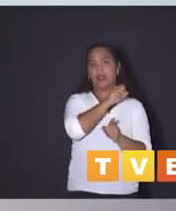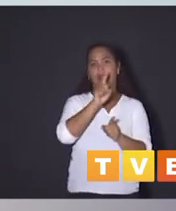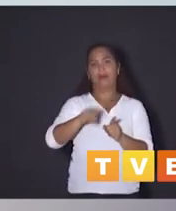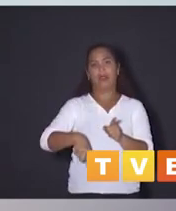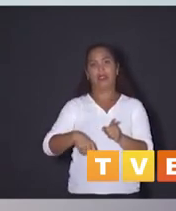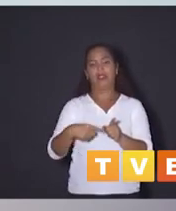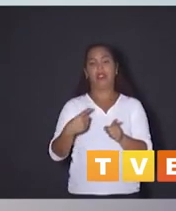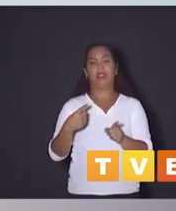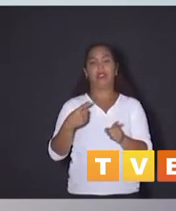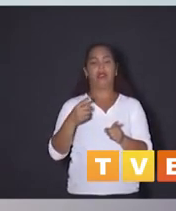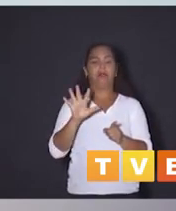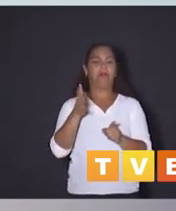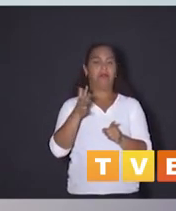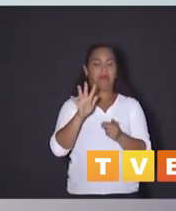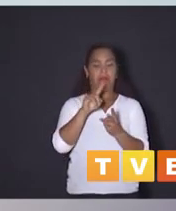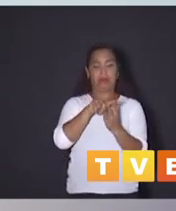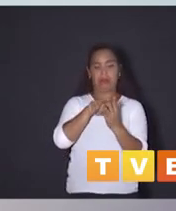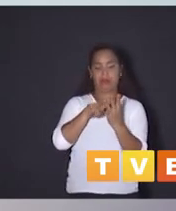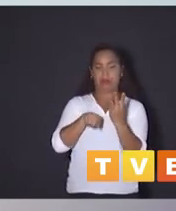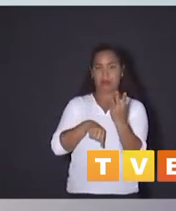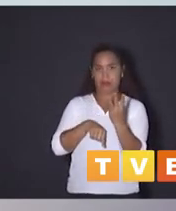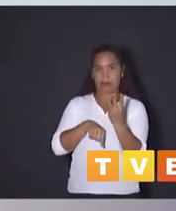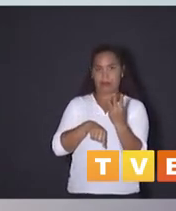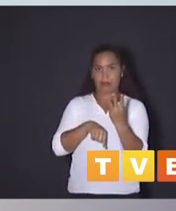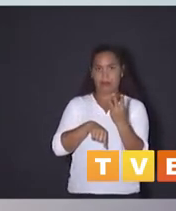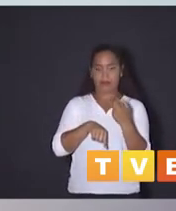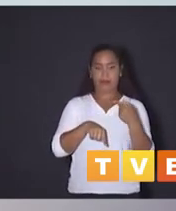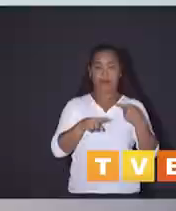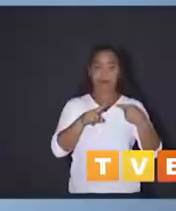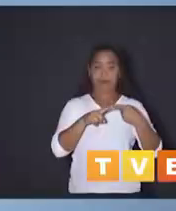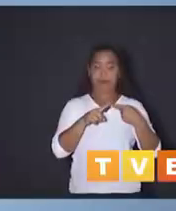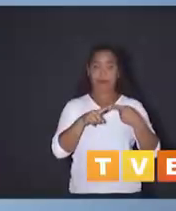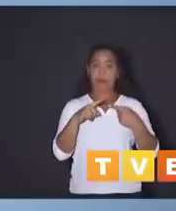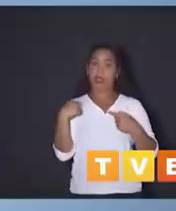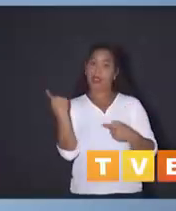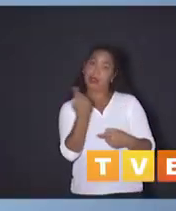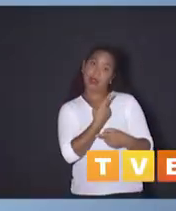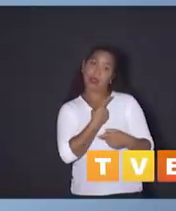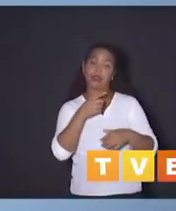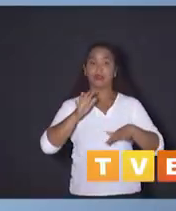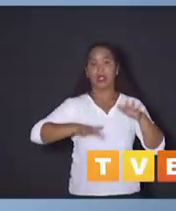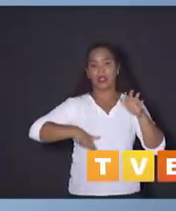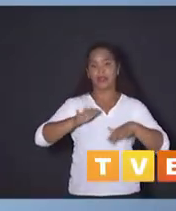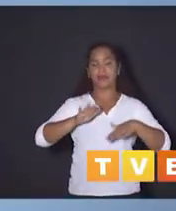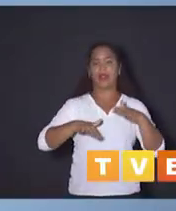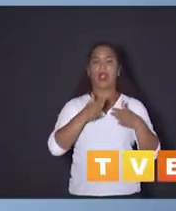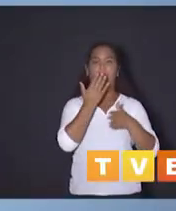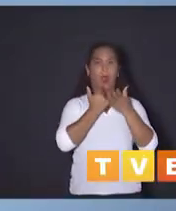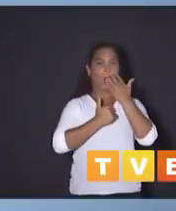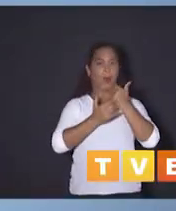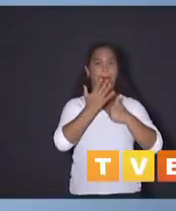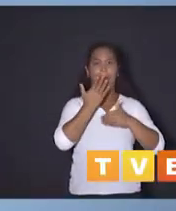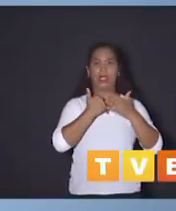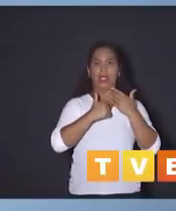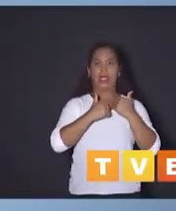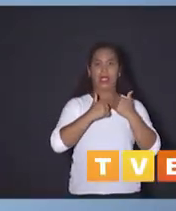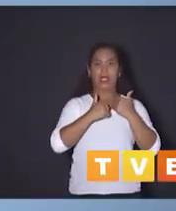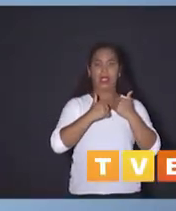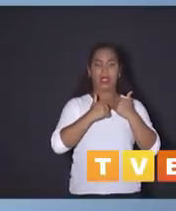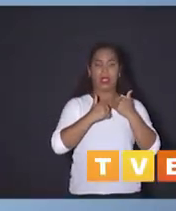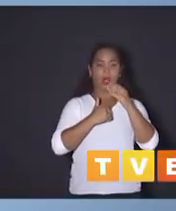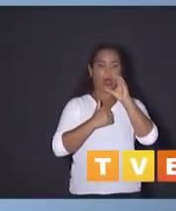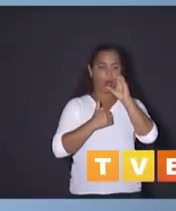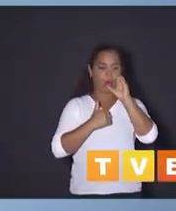conformados ali por três coisas básicas nós de vez em quando nos alimentamos de coisas que nem sequer é alimento